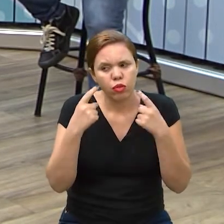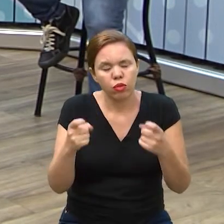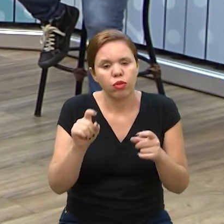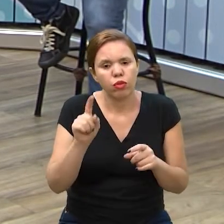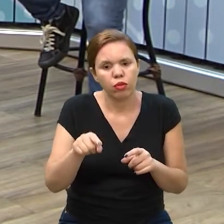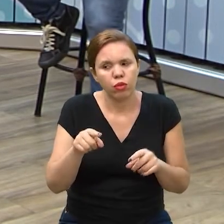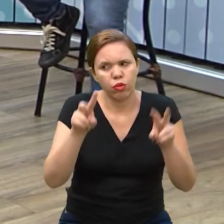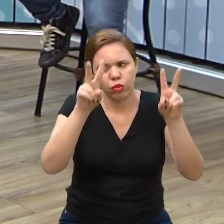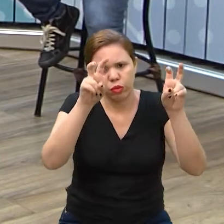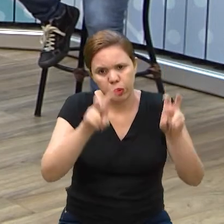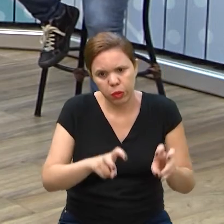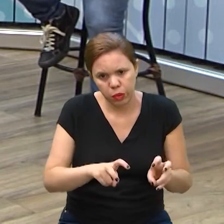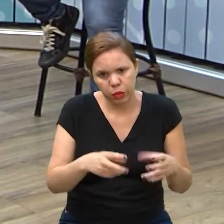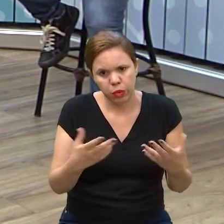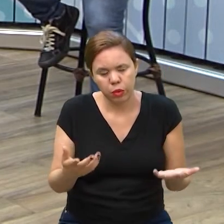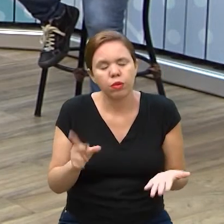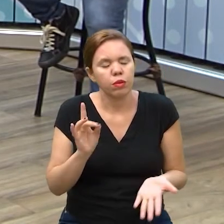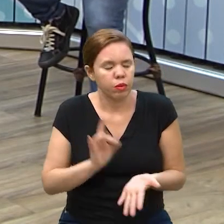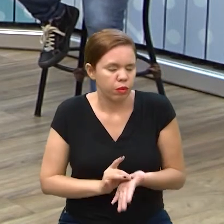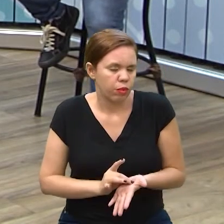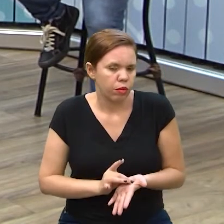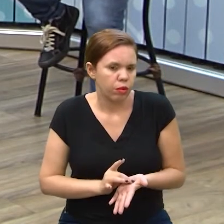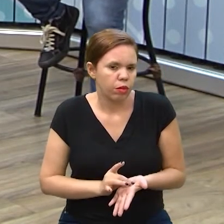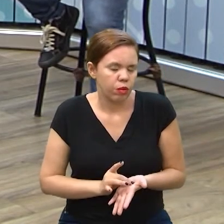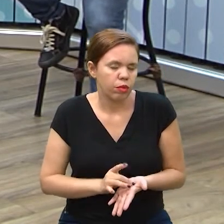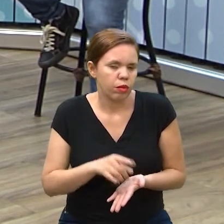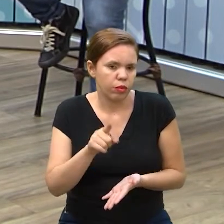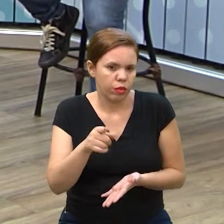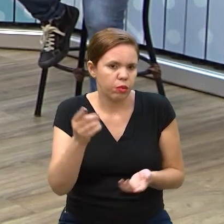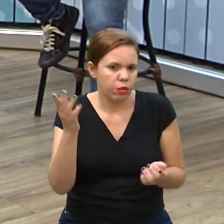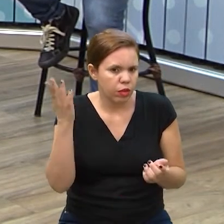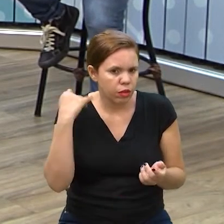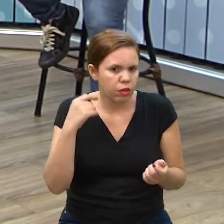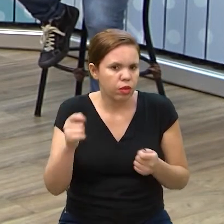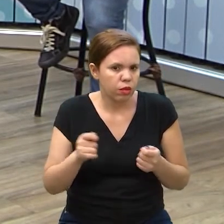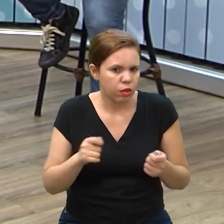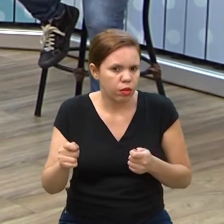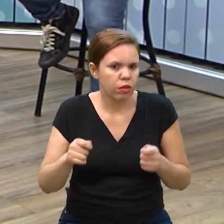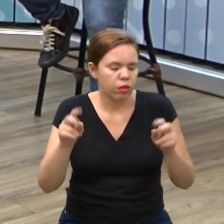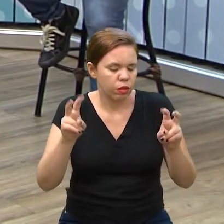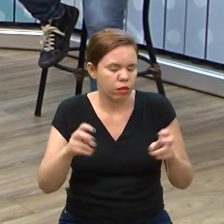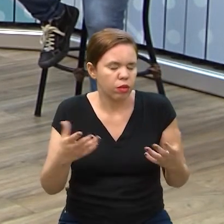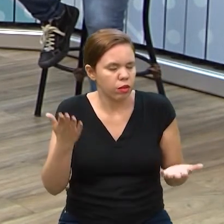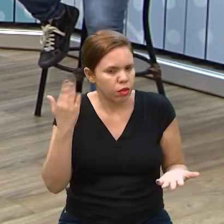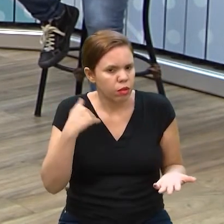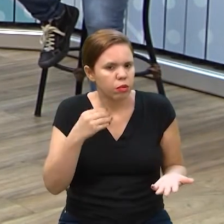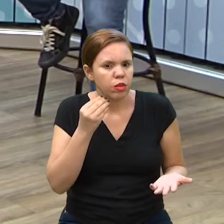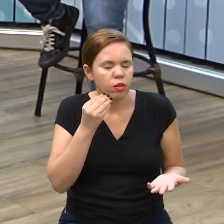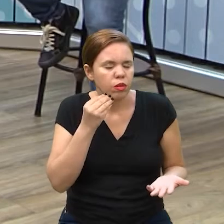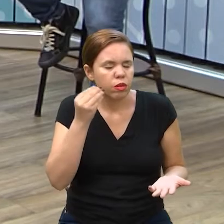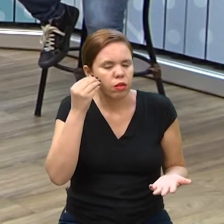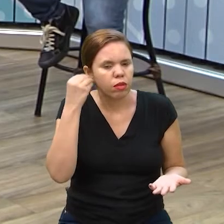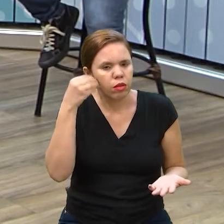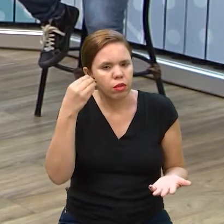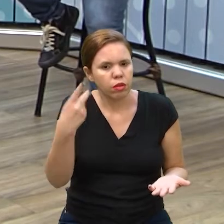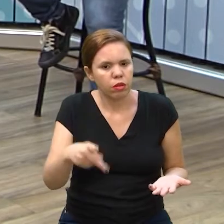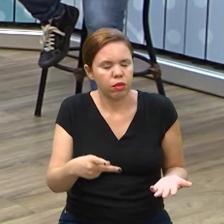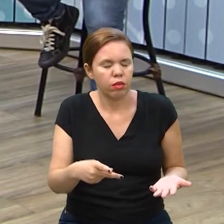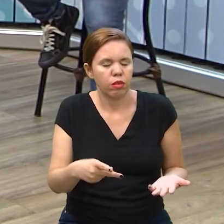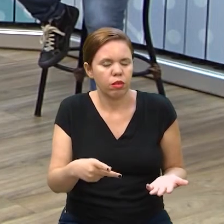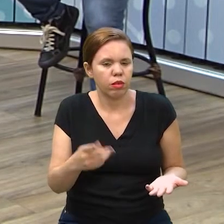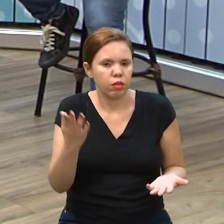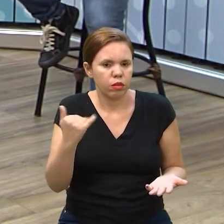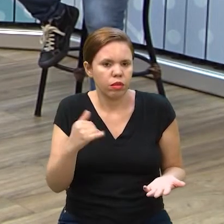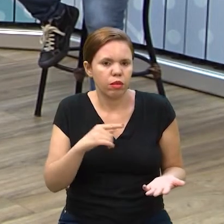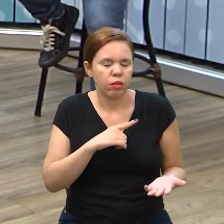extremamente interessadas naquele assunto. Então, exatamente, você precisa ter o domínio daquele assunto, porque o seu público